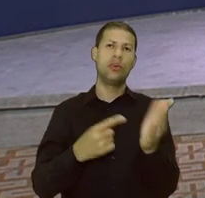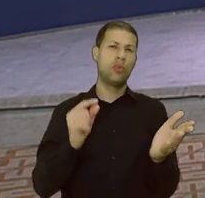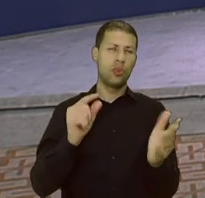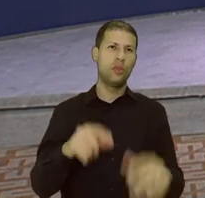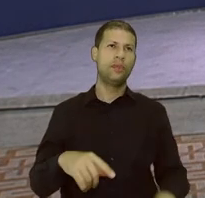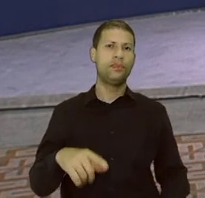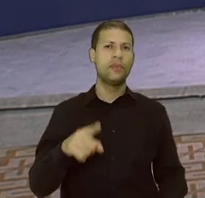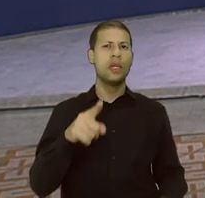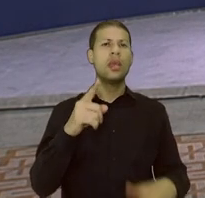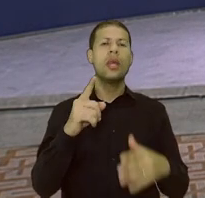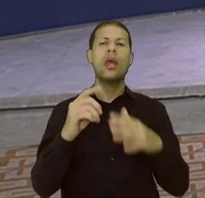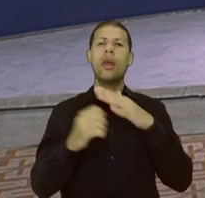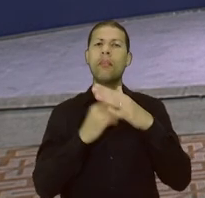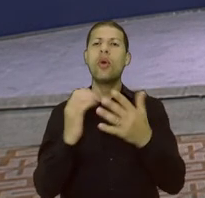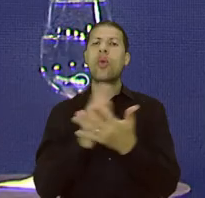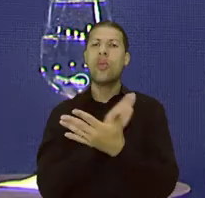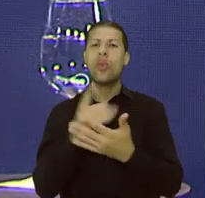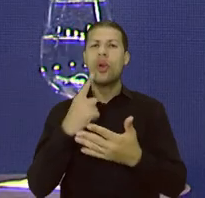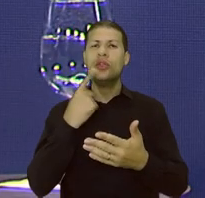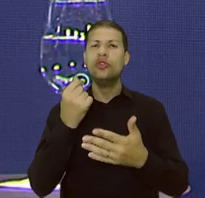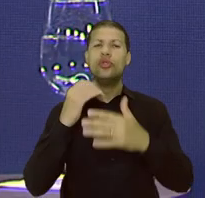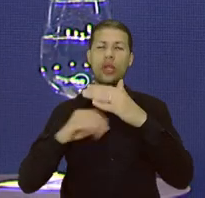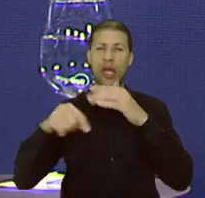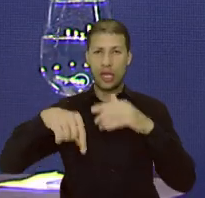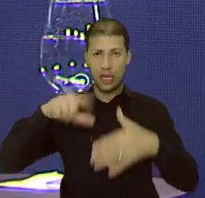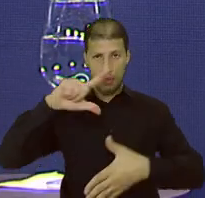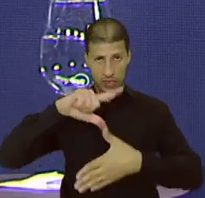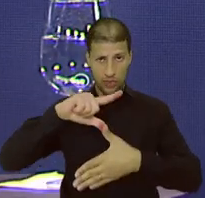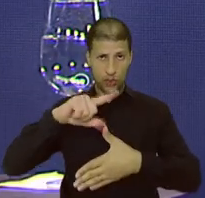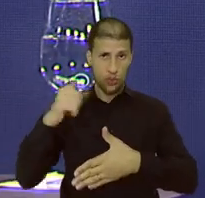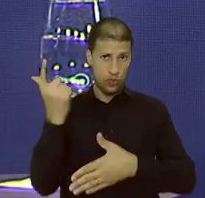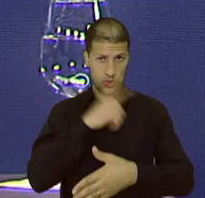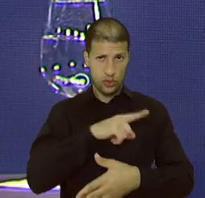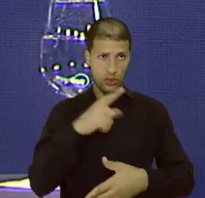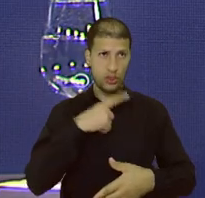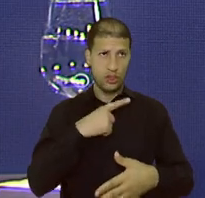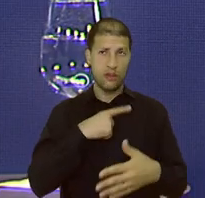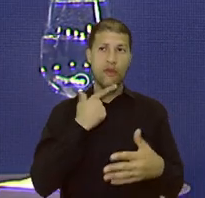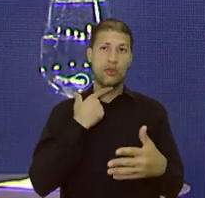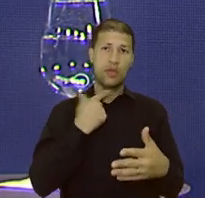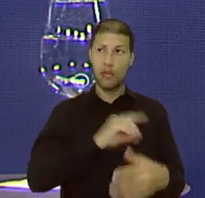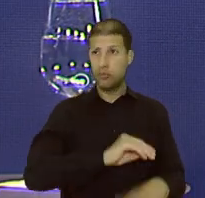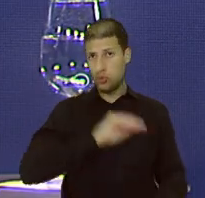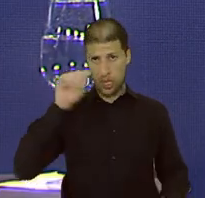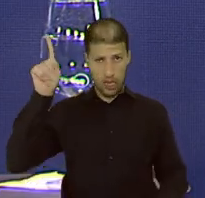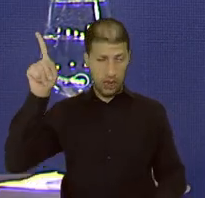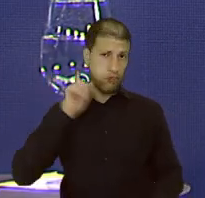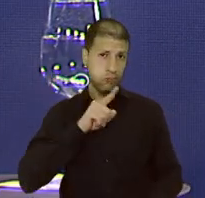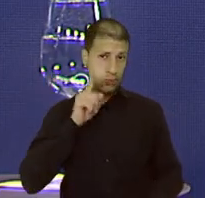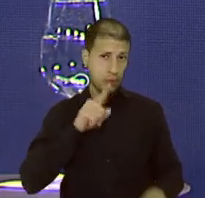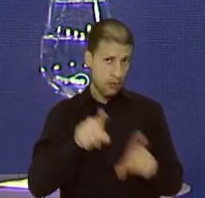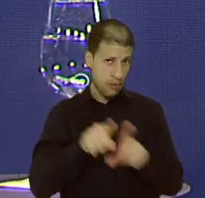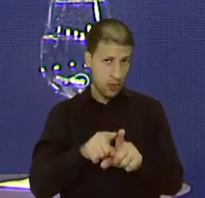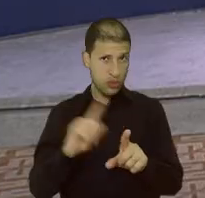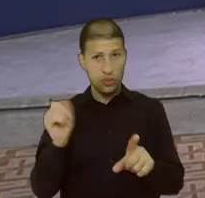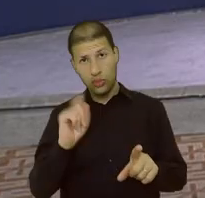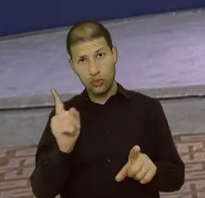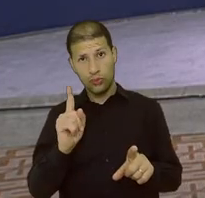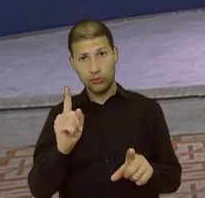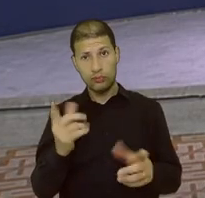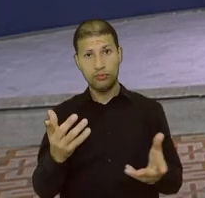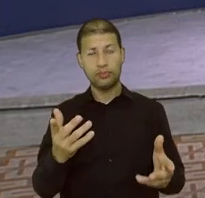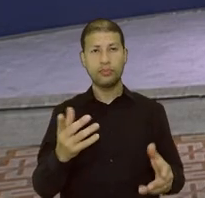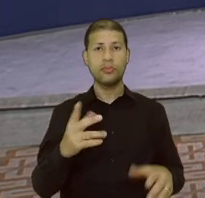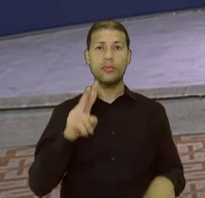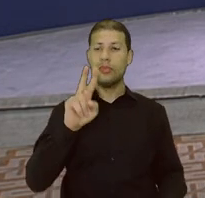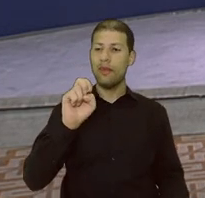dessas empresas que Você investiu na América Latina chegaram até ambições de ir para o mercado americano ou ainda não no projeto de vocês a vtex